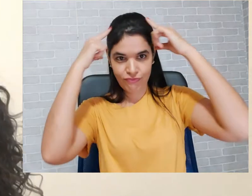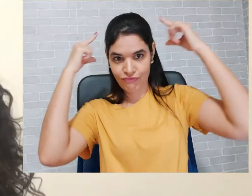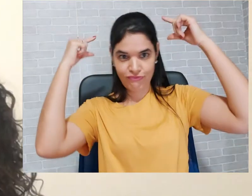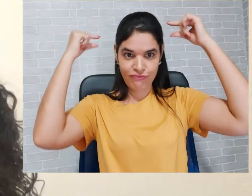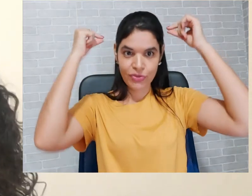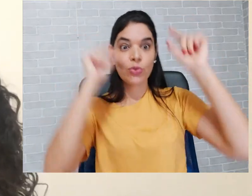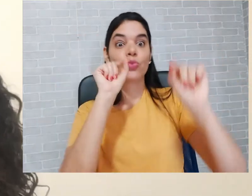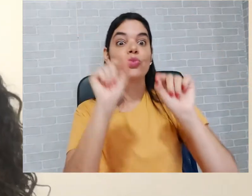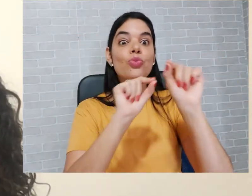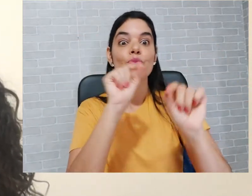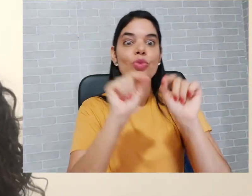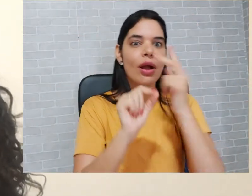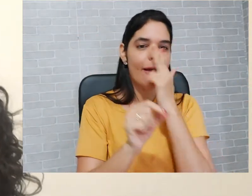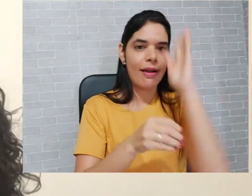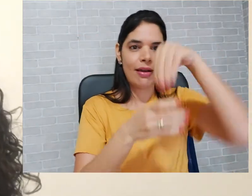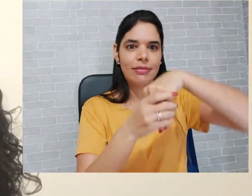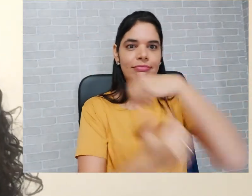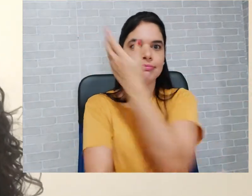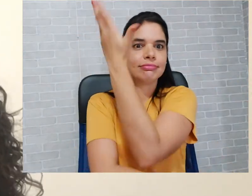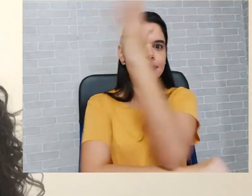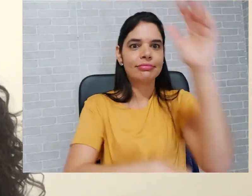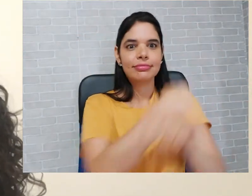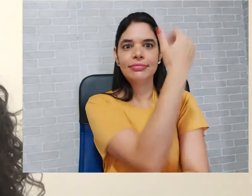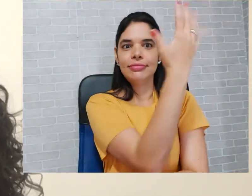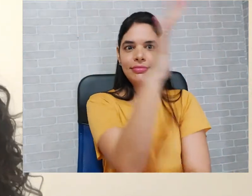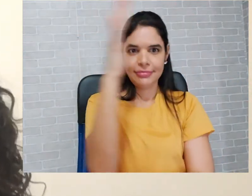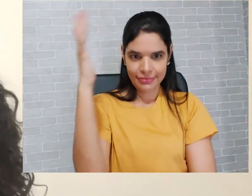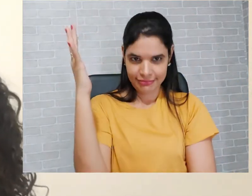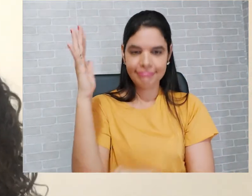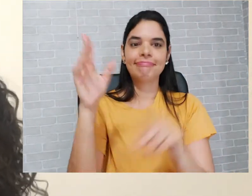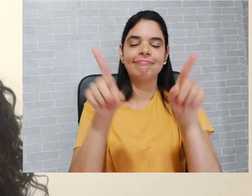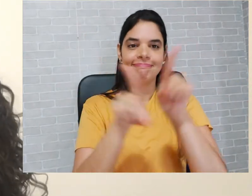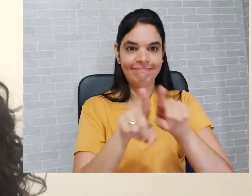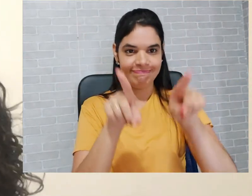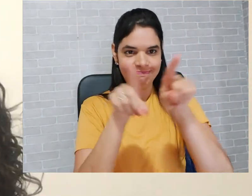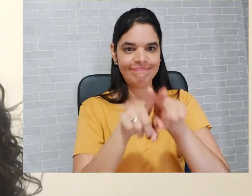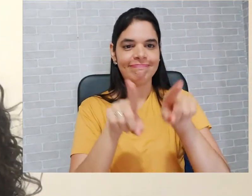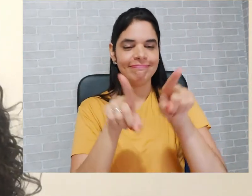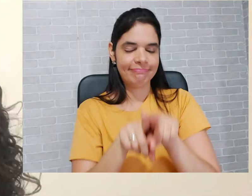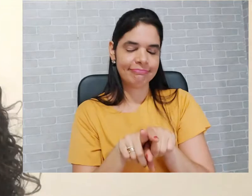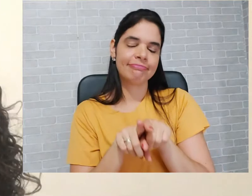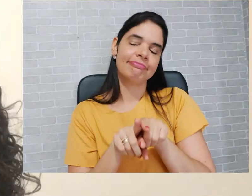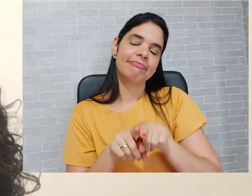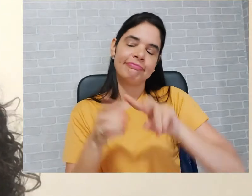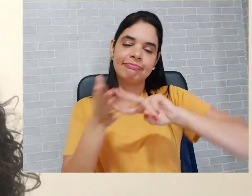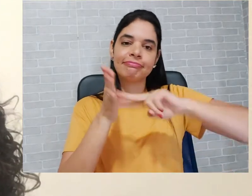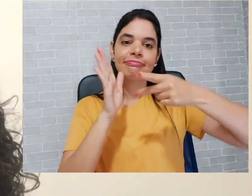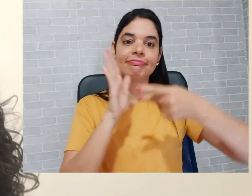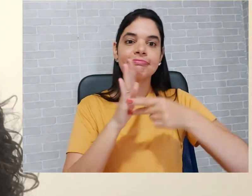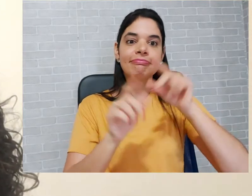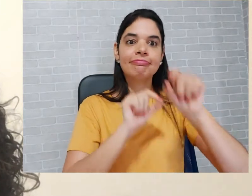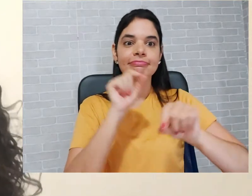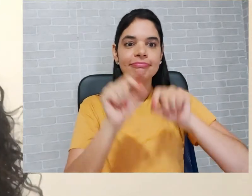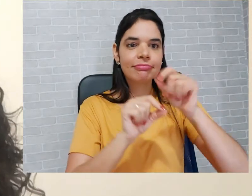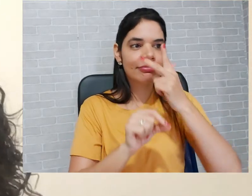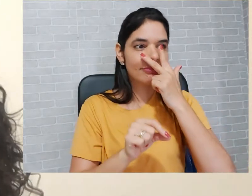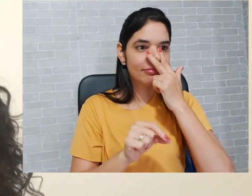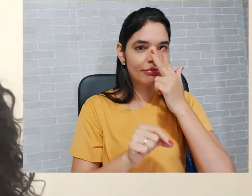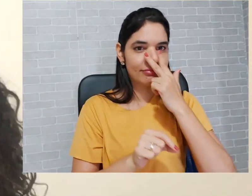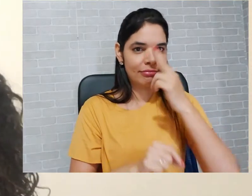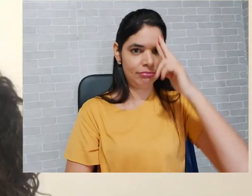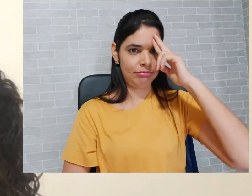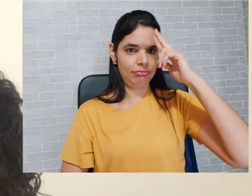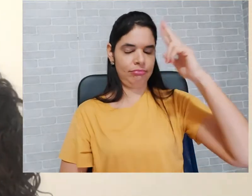espécie de gênio das florestas. A Mamandilô, que significa mestre